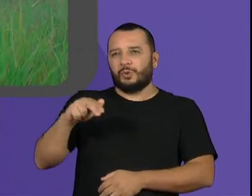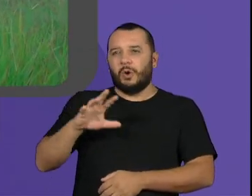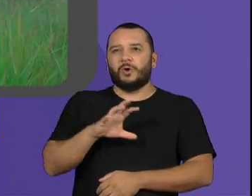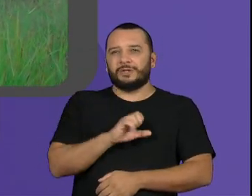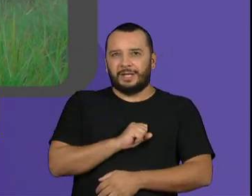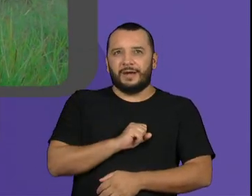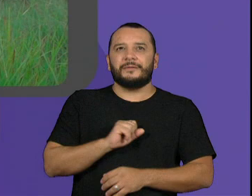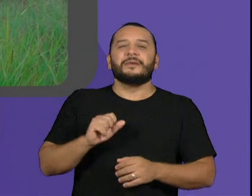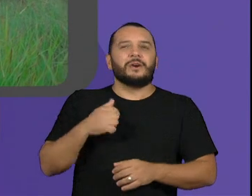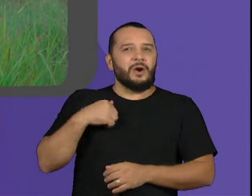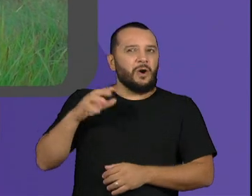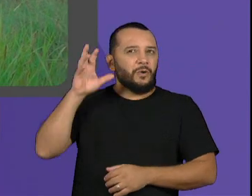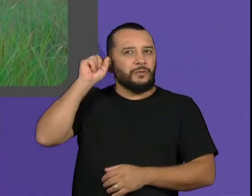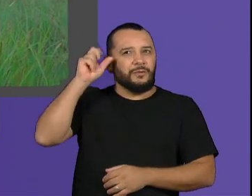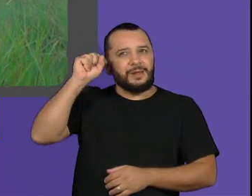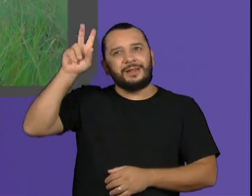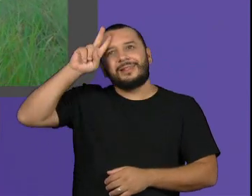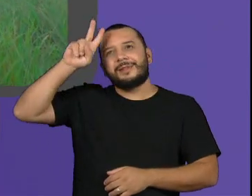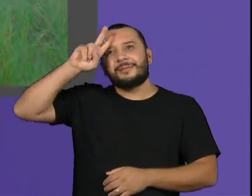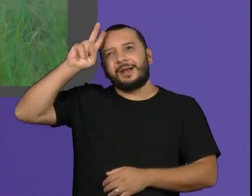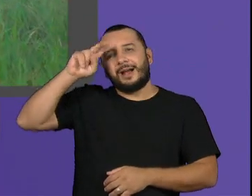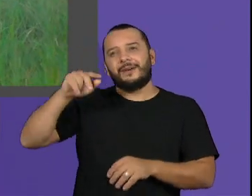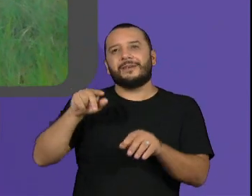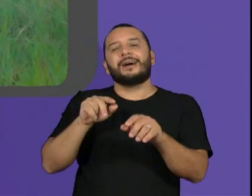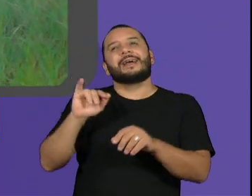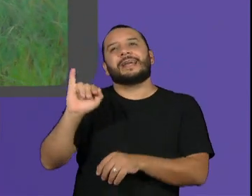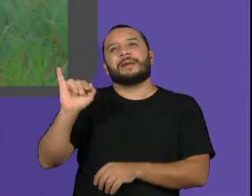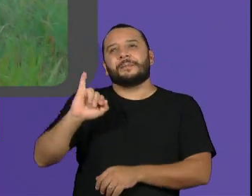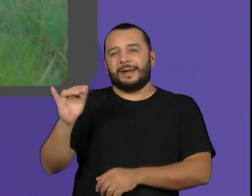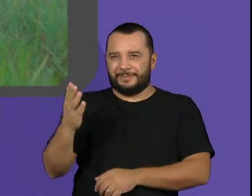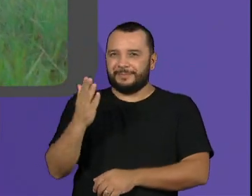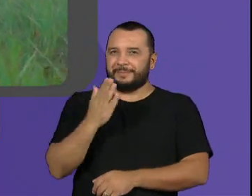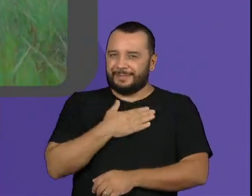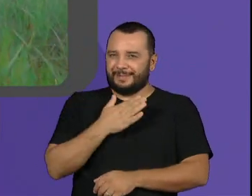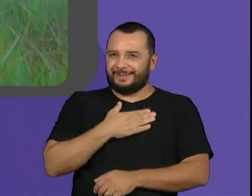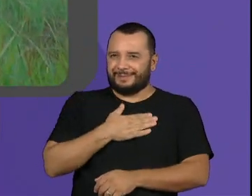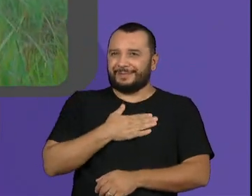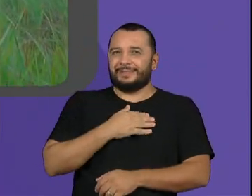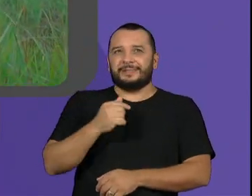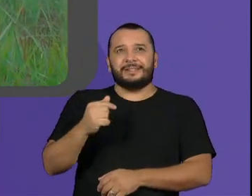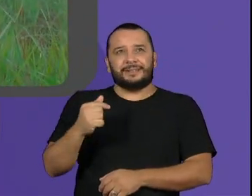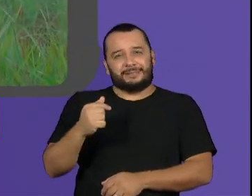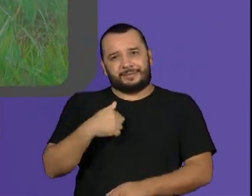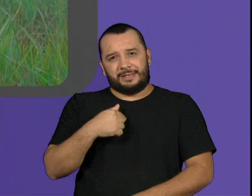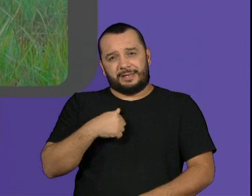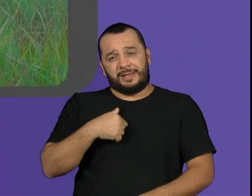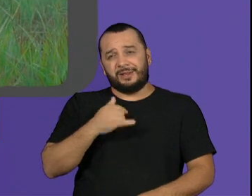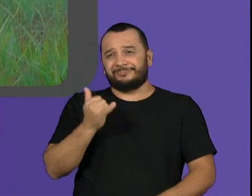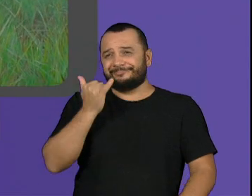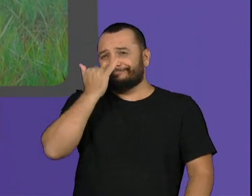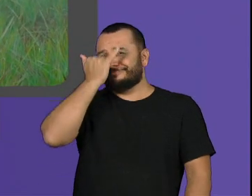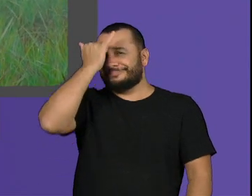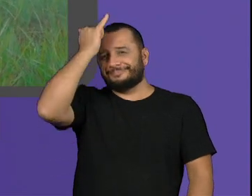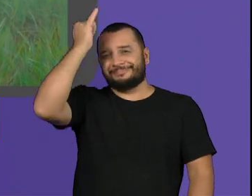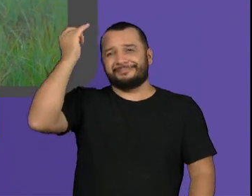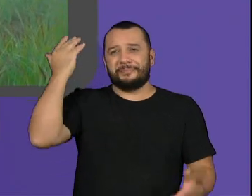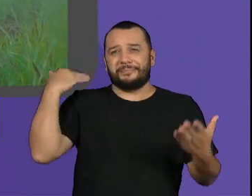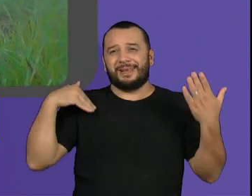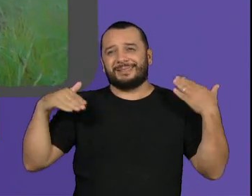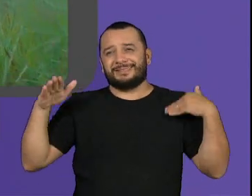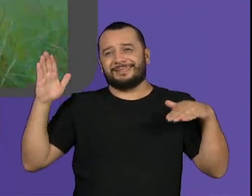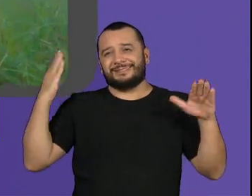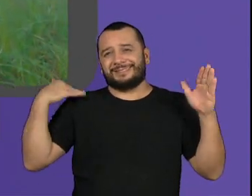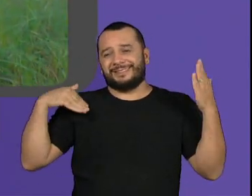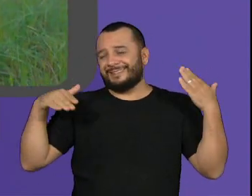lembrar ela. Eu vacilei na primeira regra do rolê.